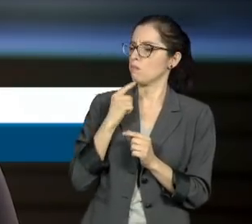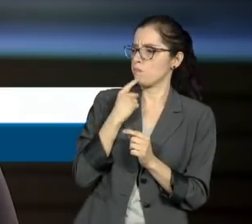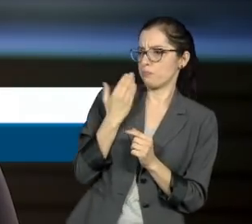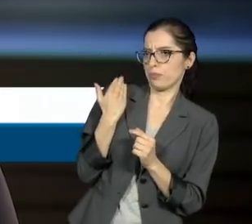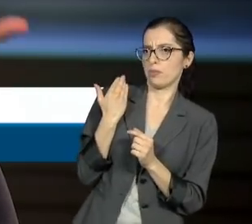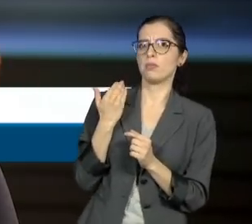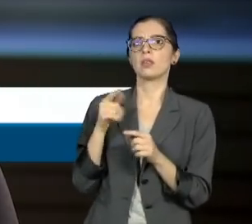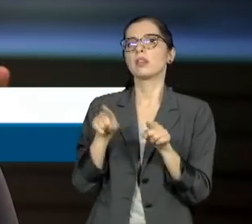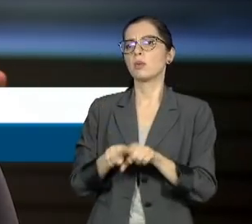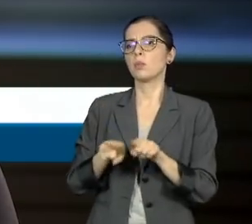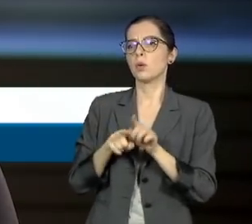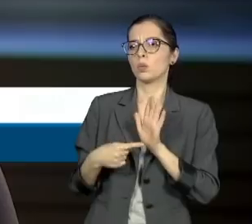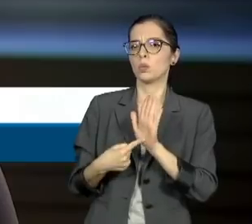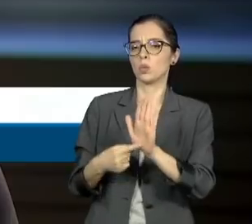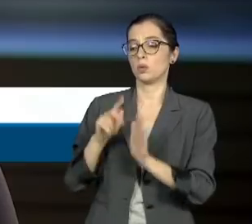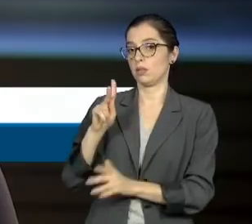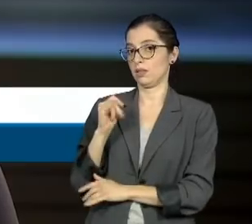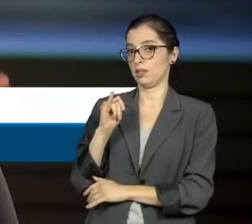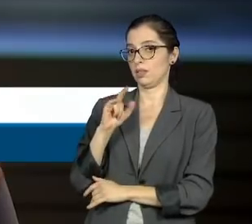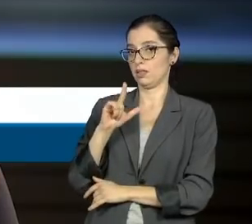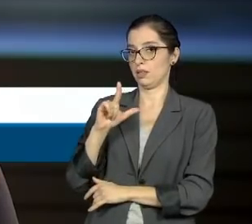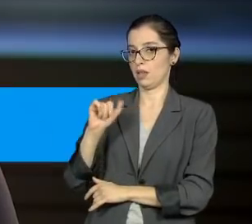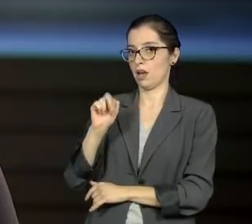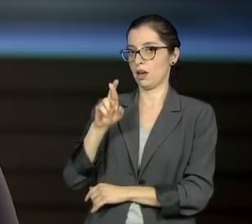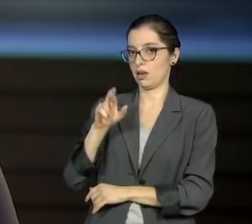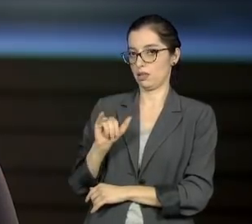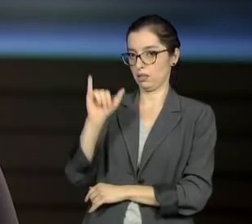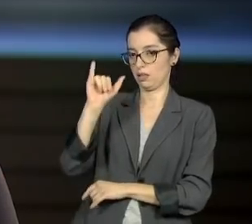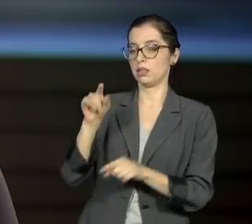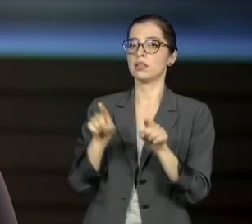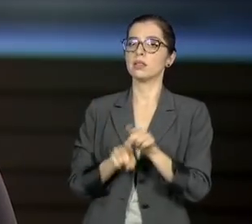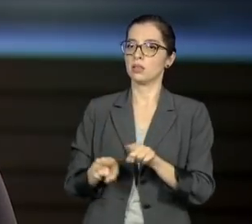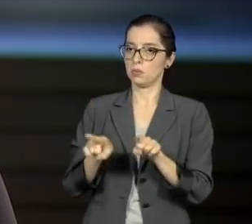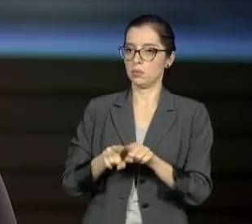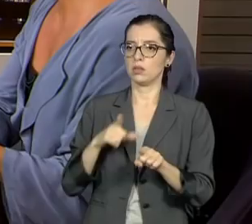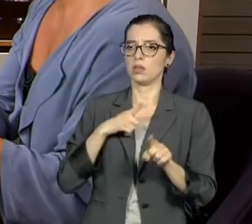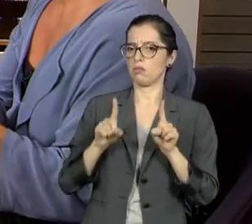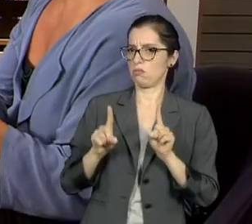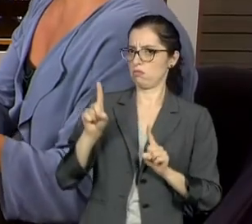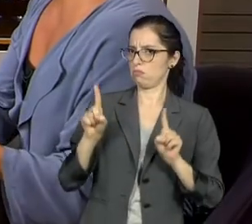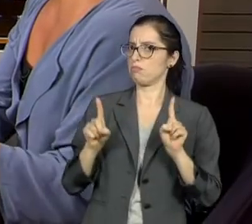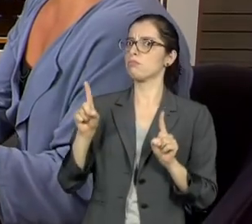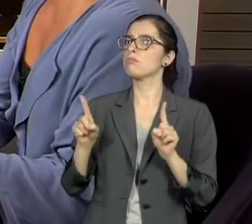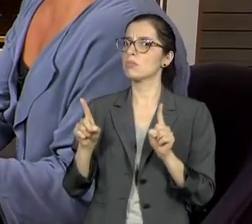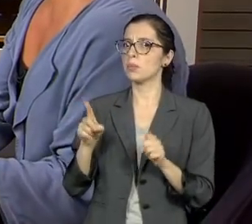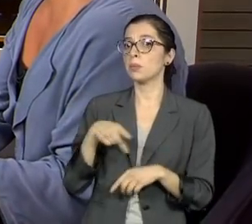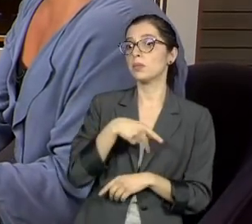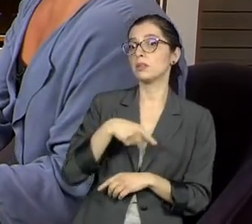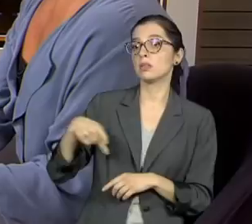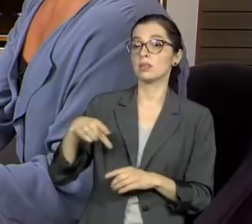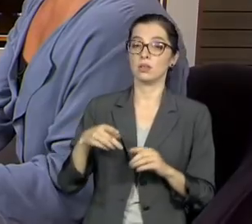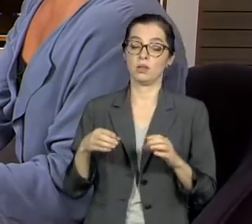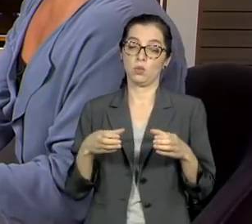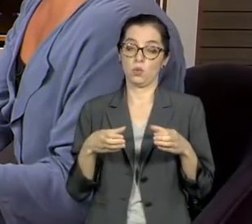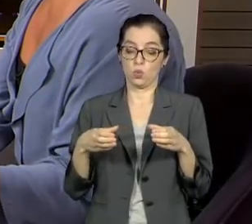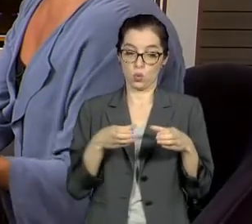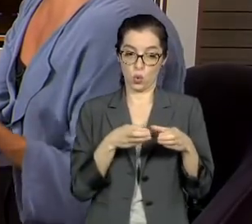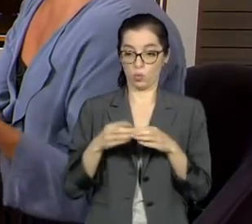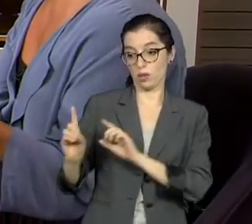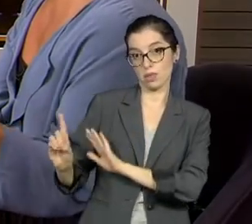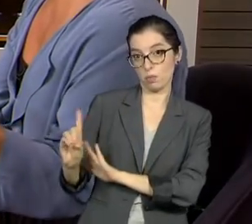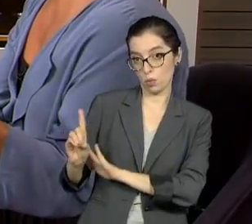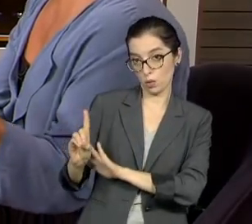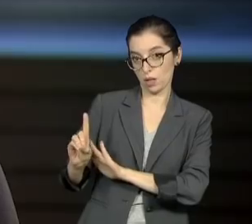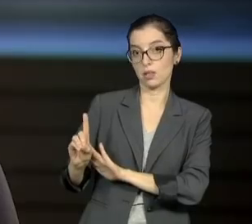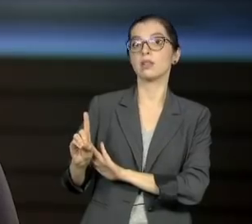com a Hillary, eles eram candidatos à sucessão de presidentes democratas, então não eram os presidentes em exercício. Isso